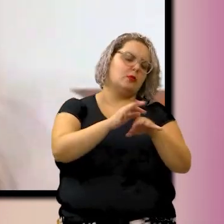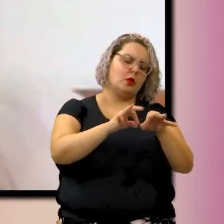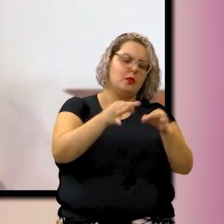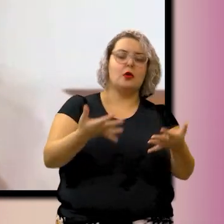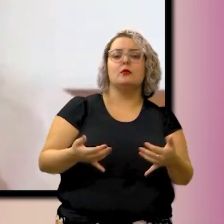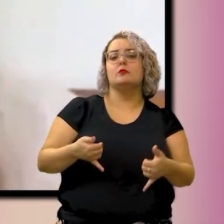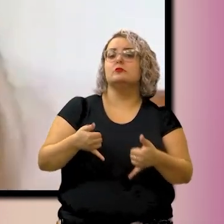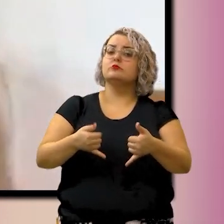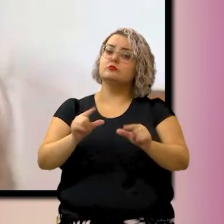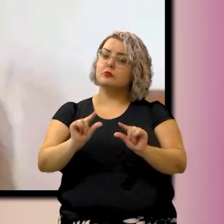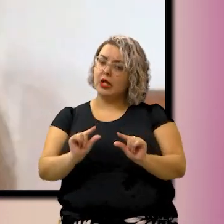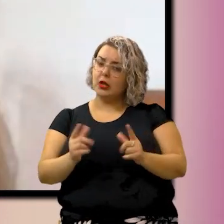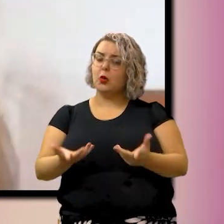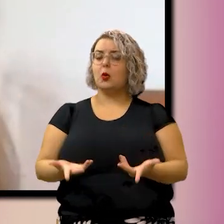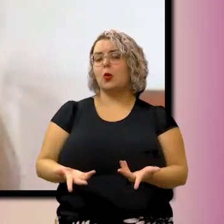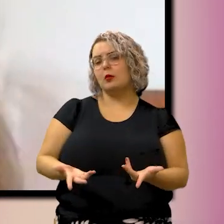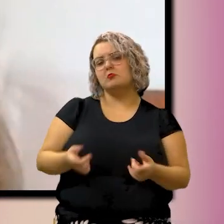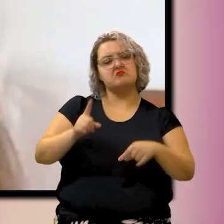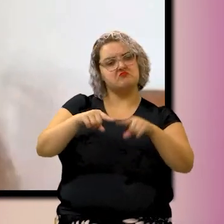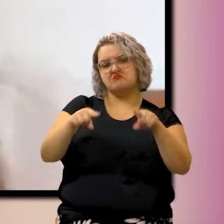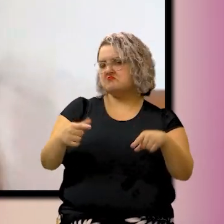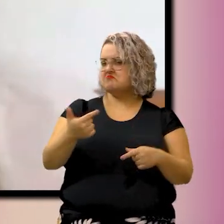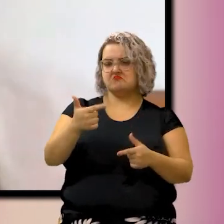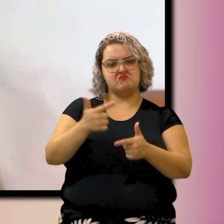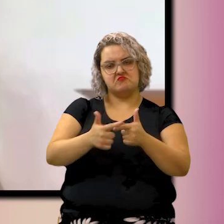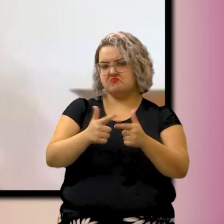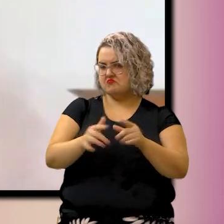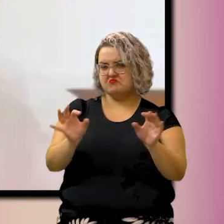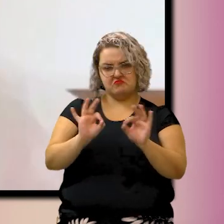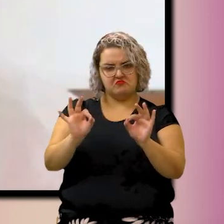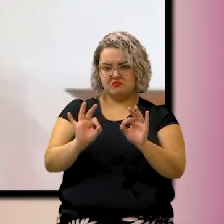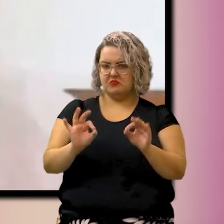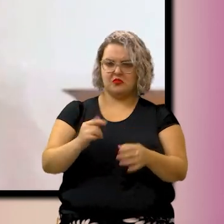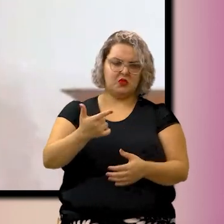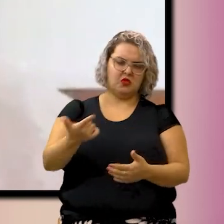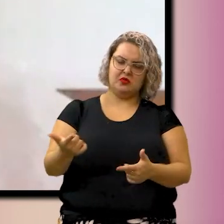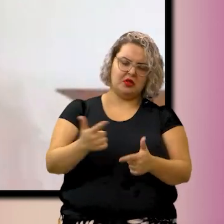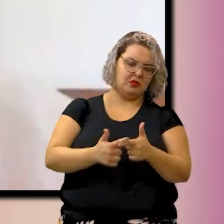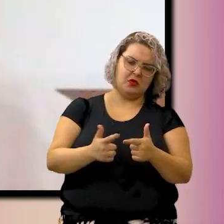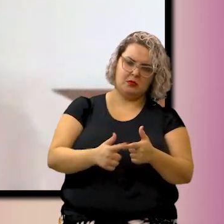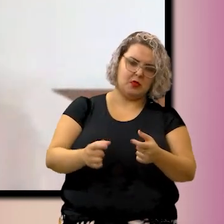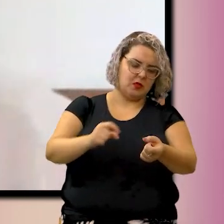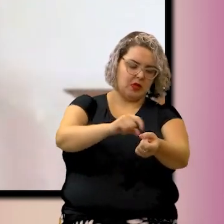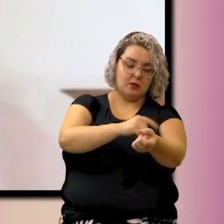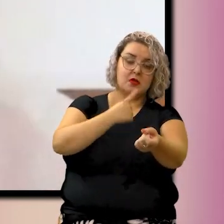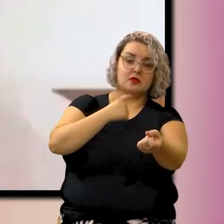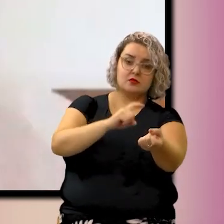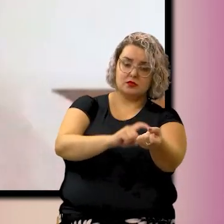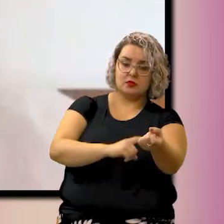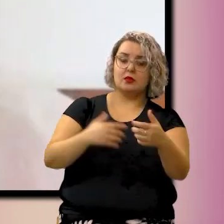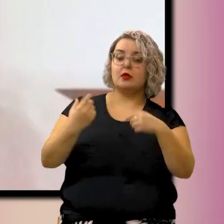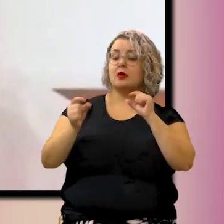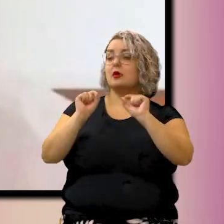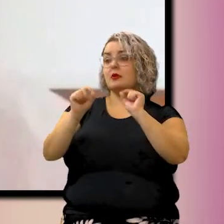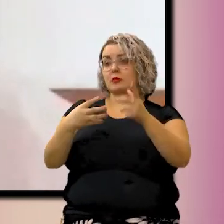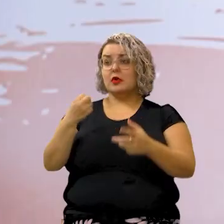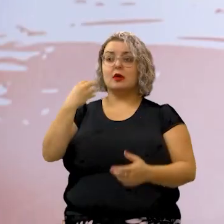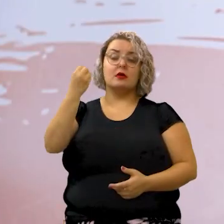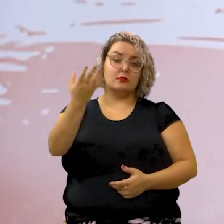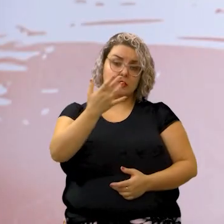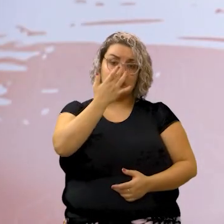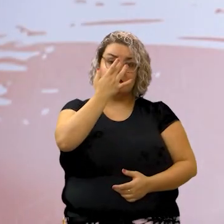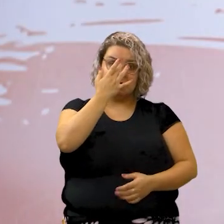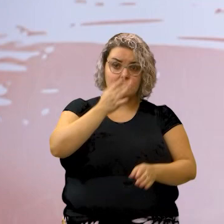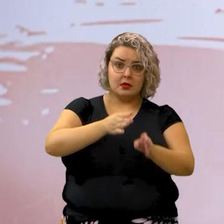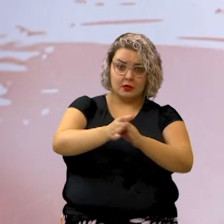dia você colocou um tênis, no outro você pôs um saltinho menor. Essa variação não tem problema nenhum e não dá repercussão na circulação.